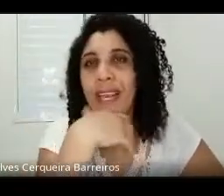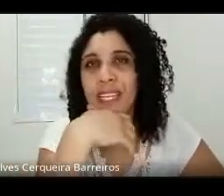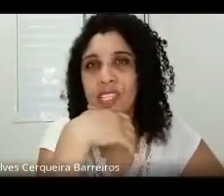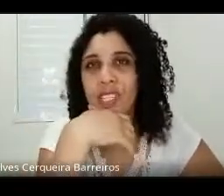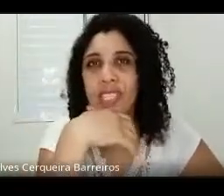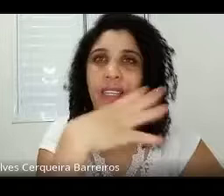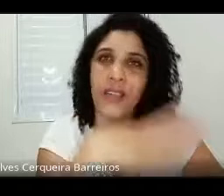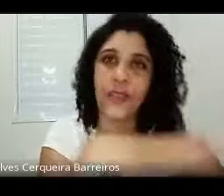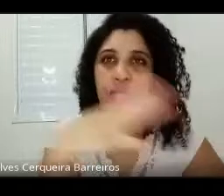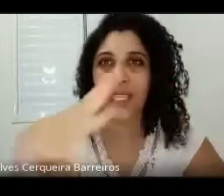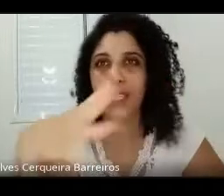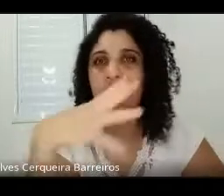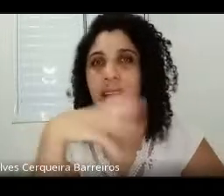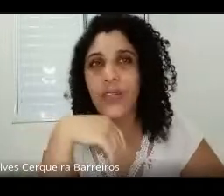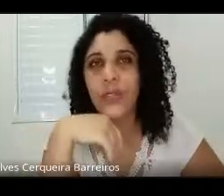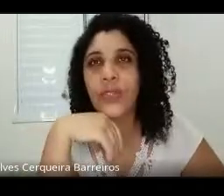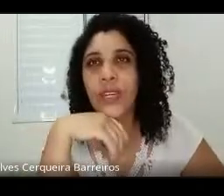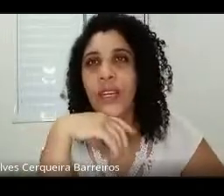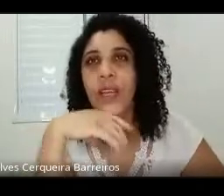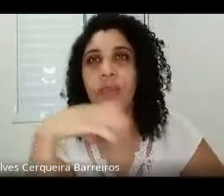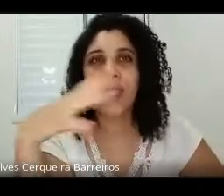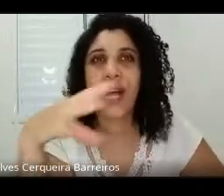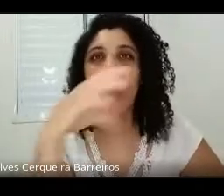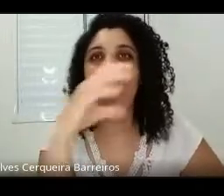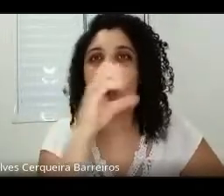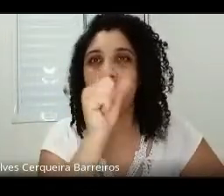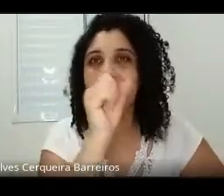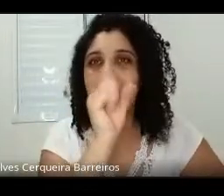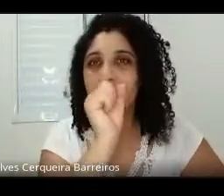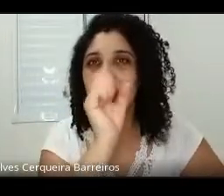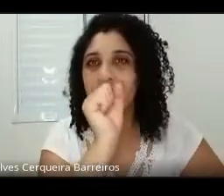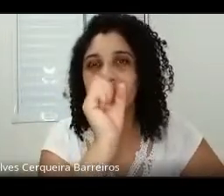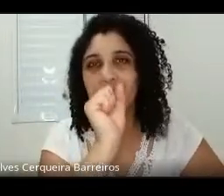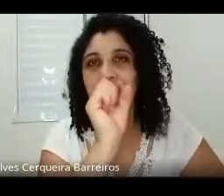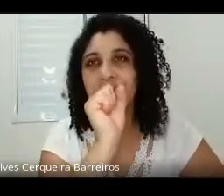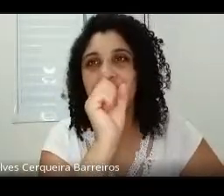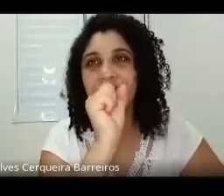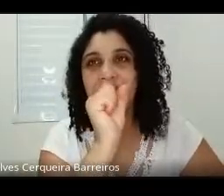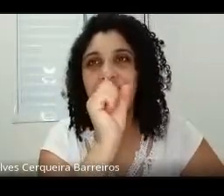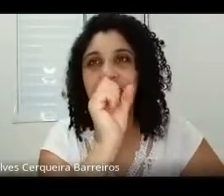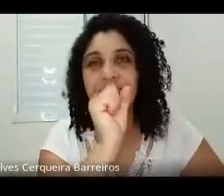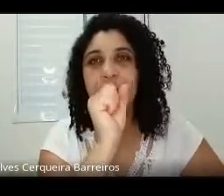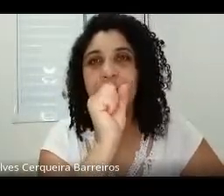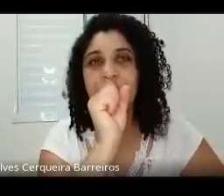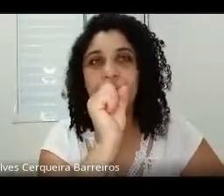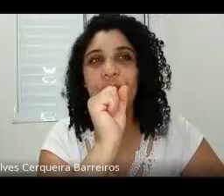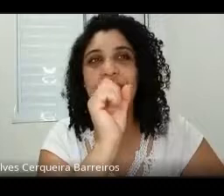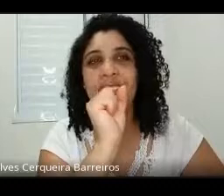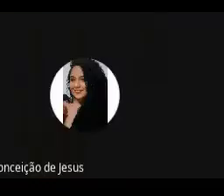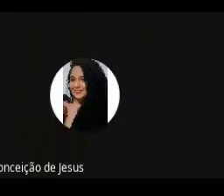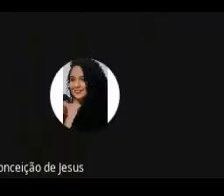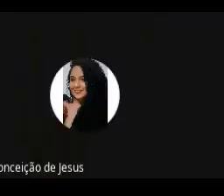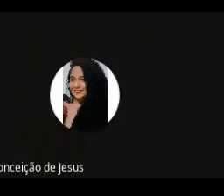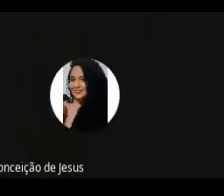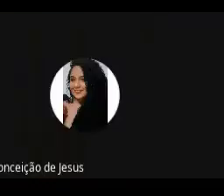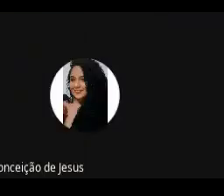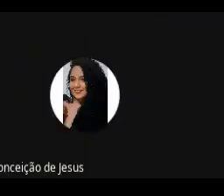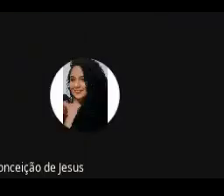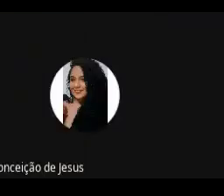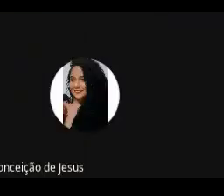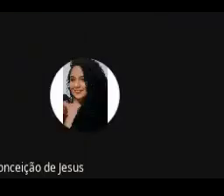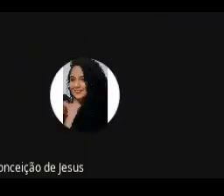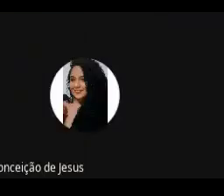também é laranja, né? A fruta e a cor. É um sinal polissêmico. Então, vai ser esse mesmo Isso, sinal